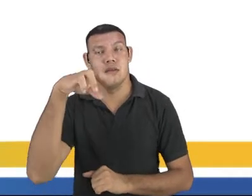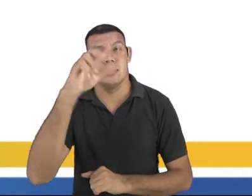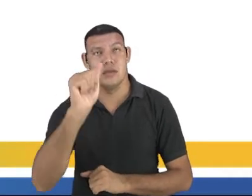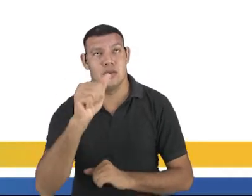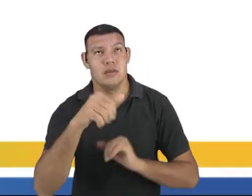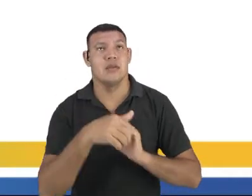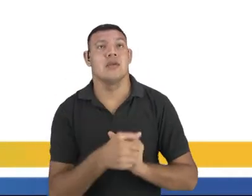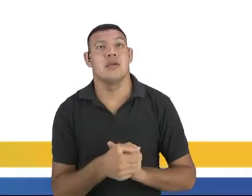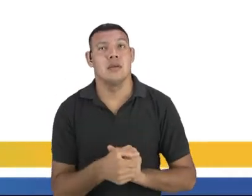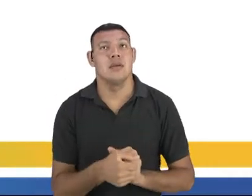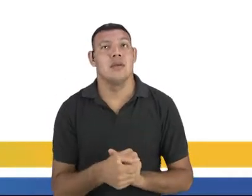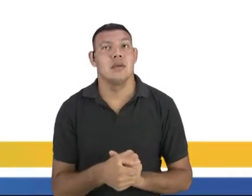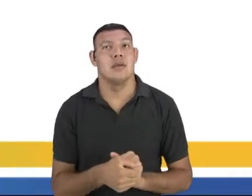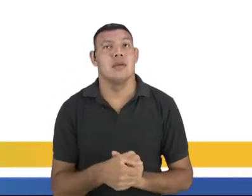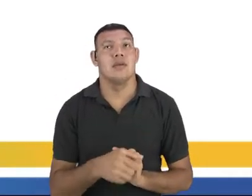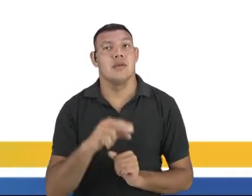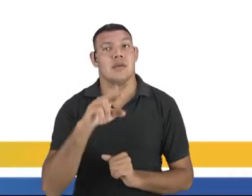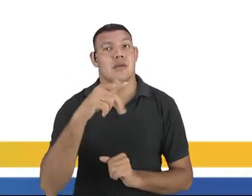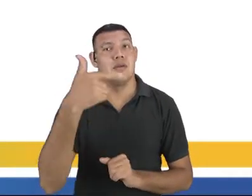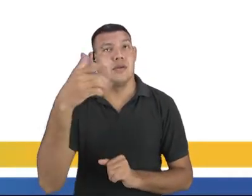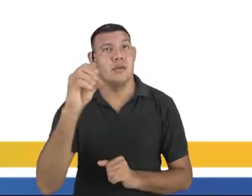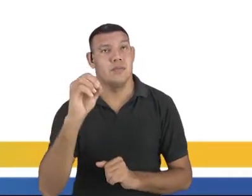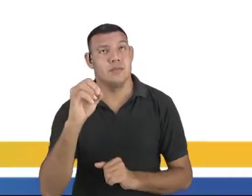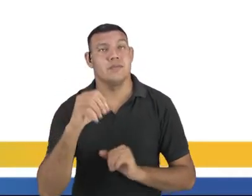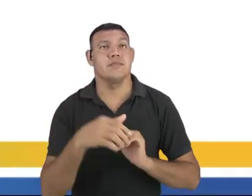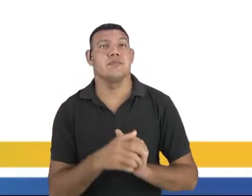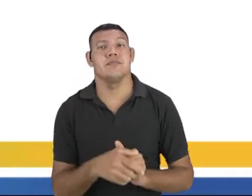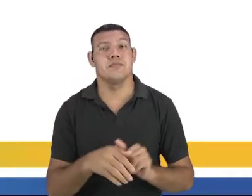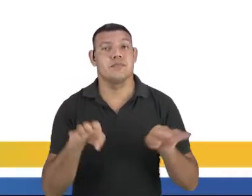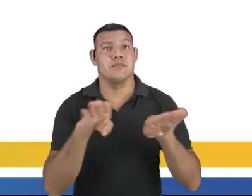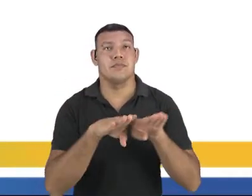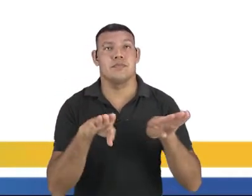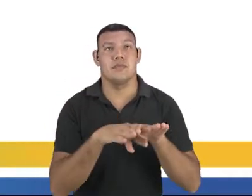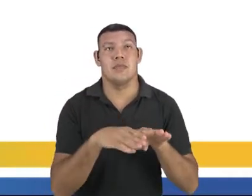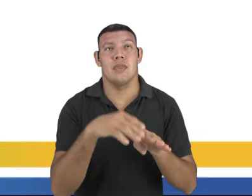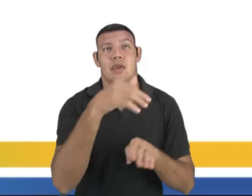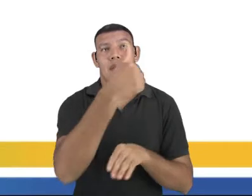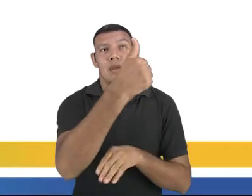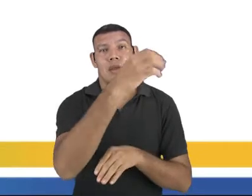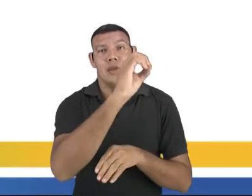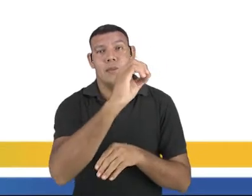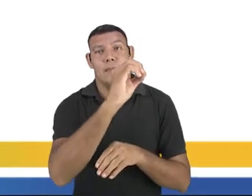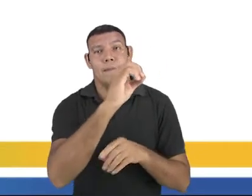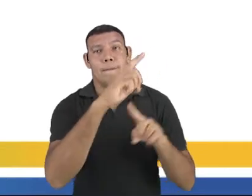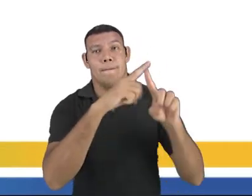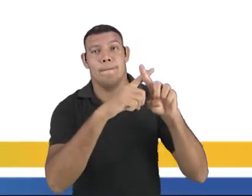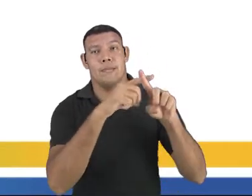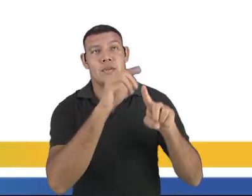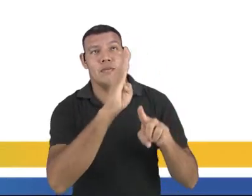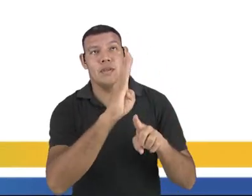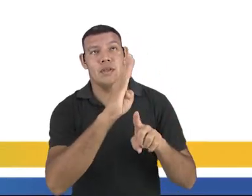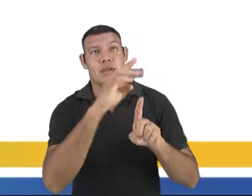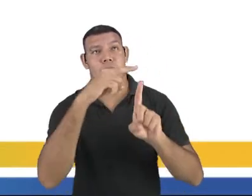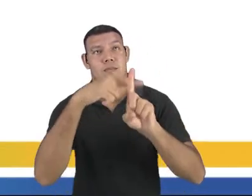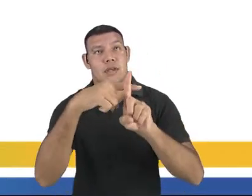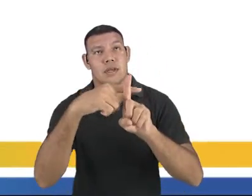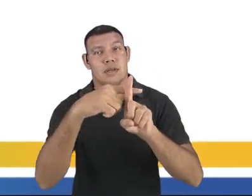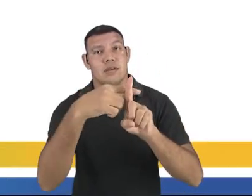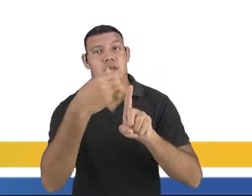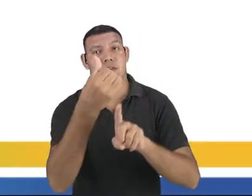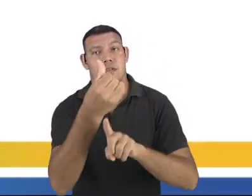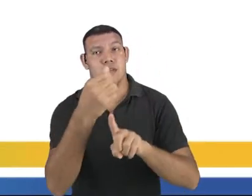10 bebê mas sem ser igual a 164 ou seja cada bermuda custou das reais e cada camisa